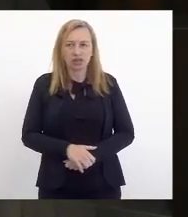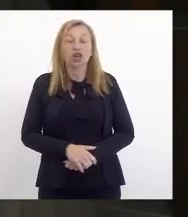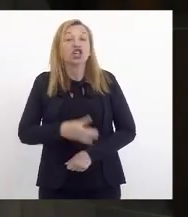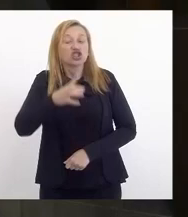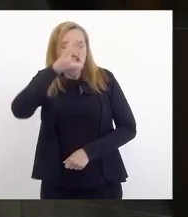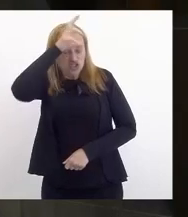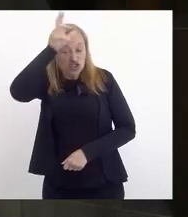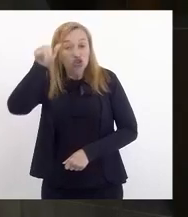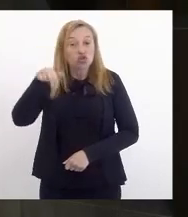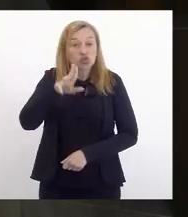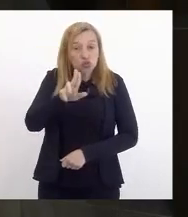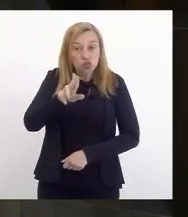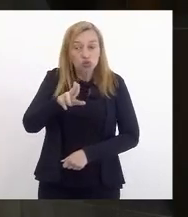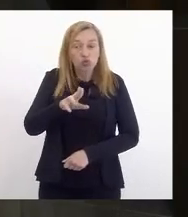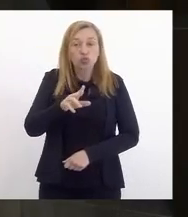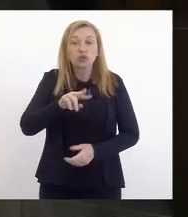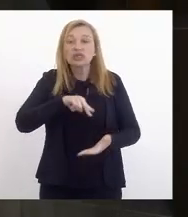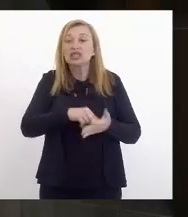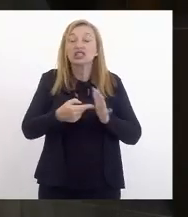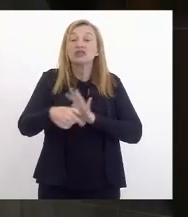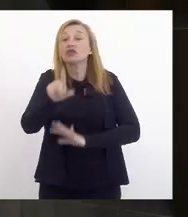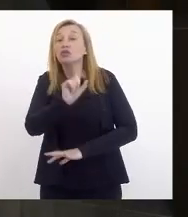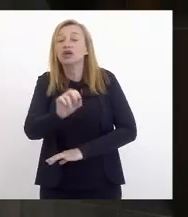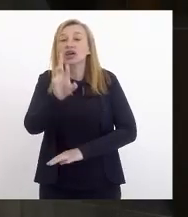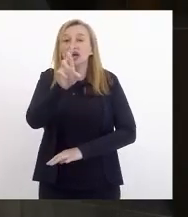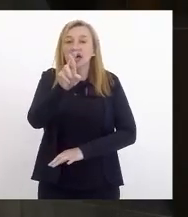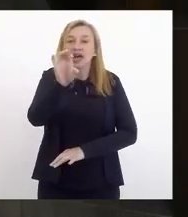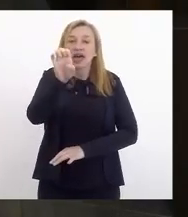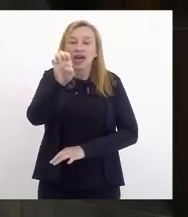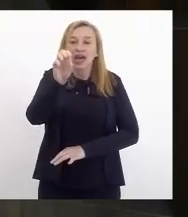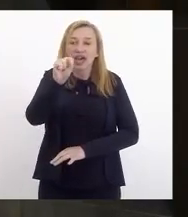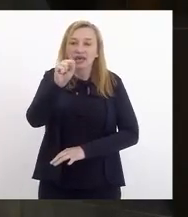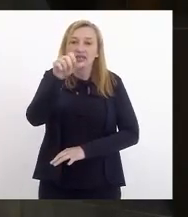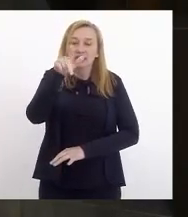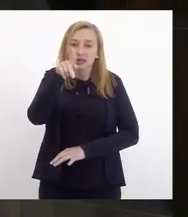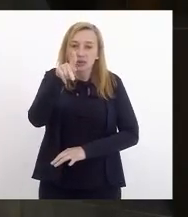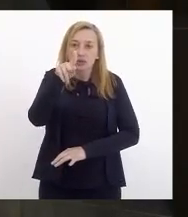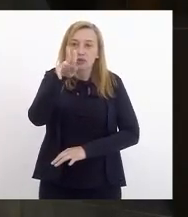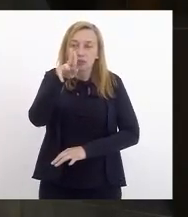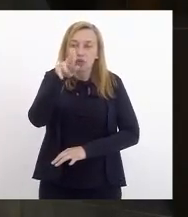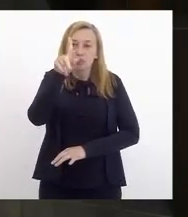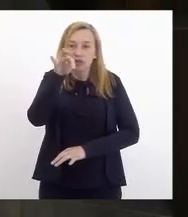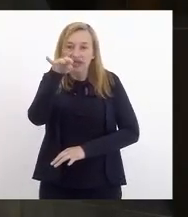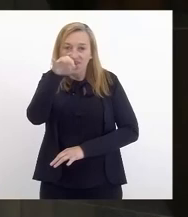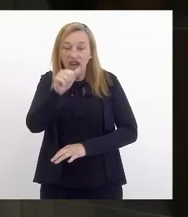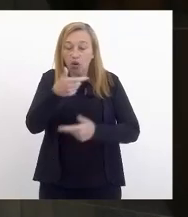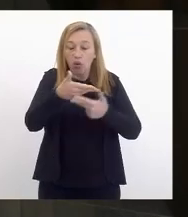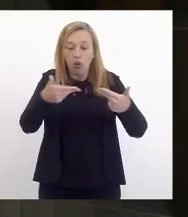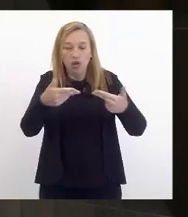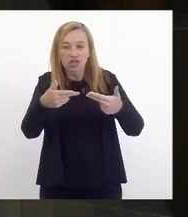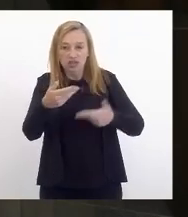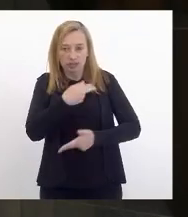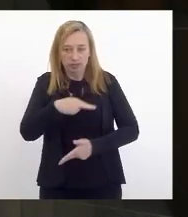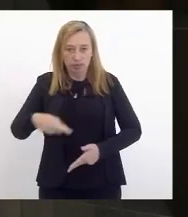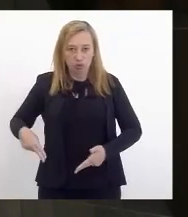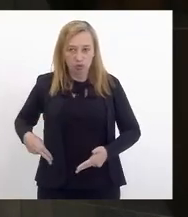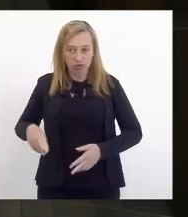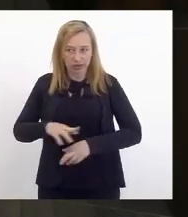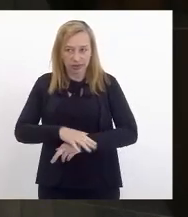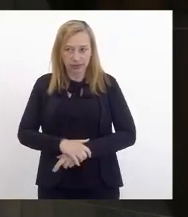Ju, quer dizer res pública, coisa pública, coisa